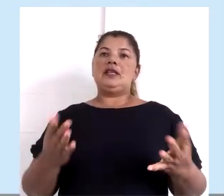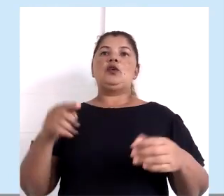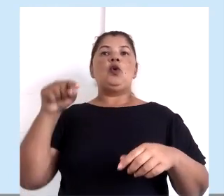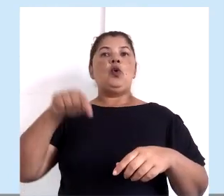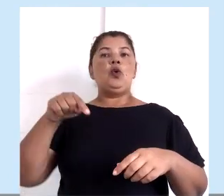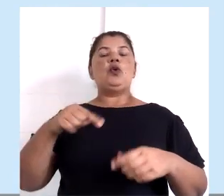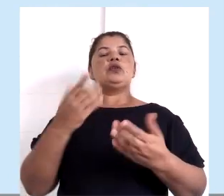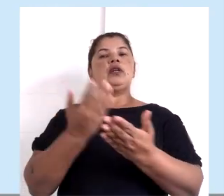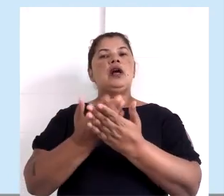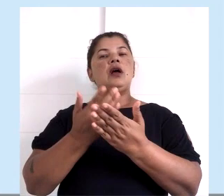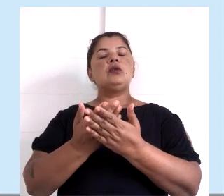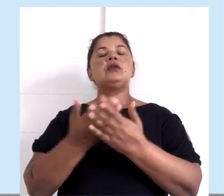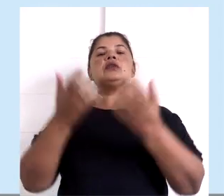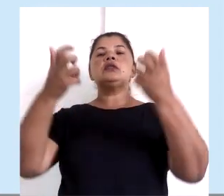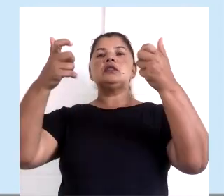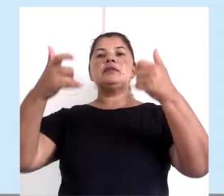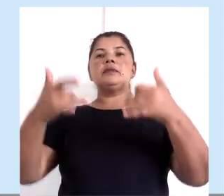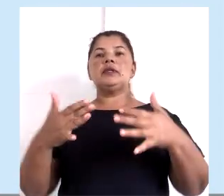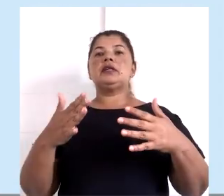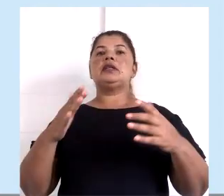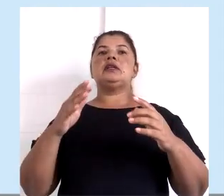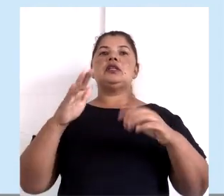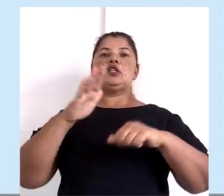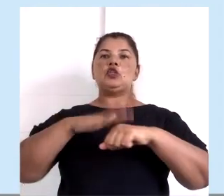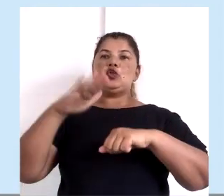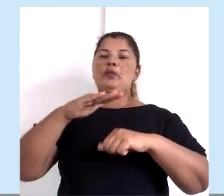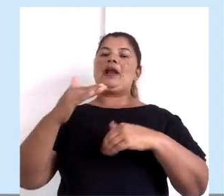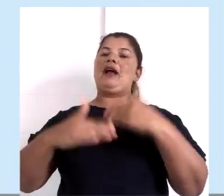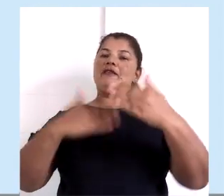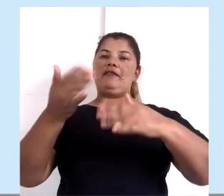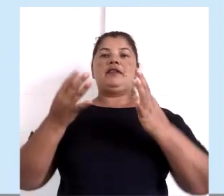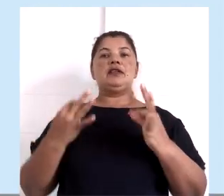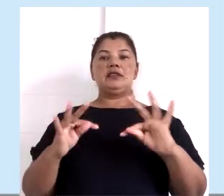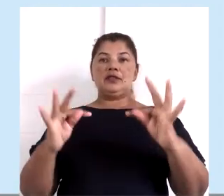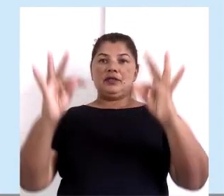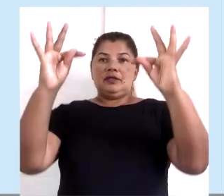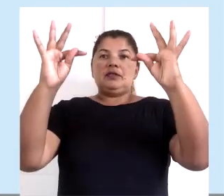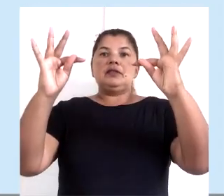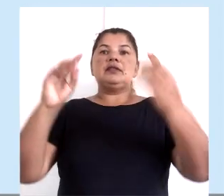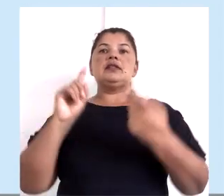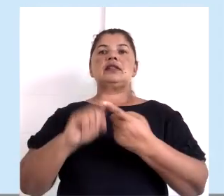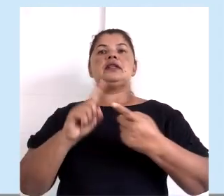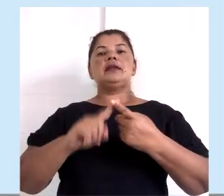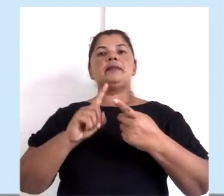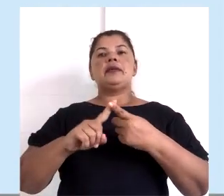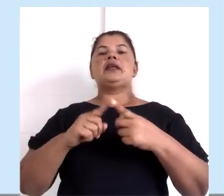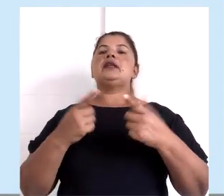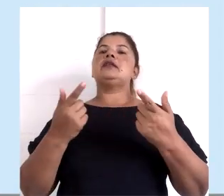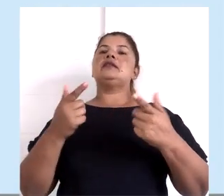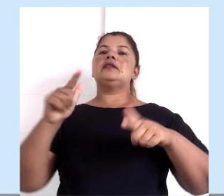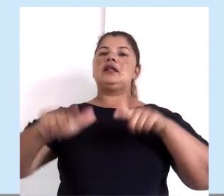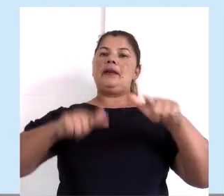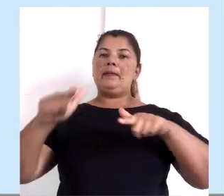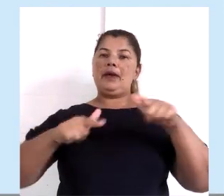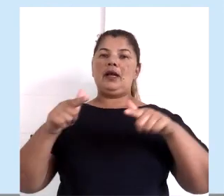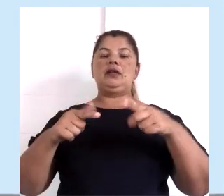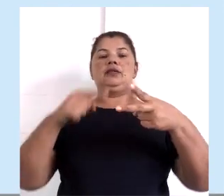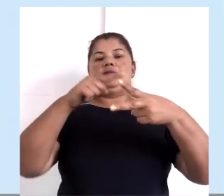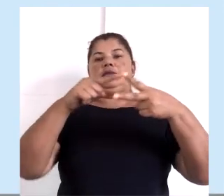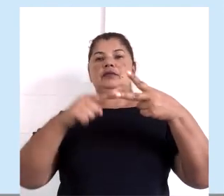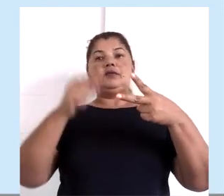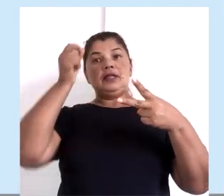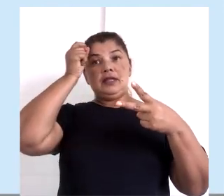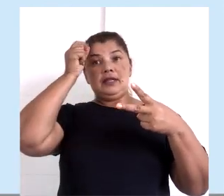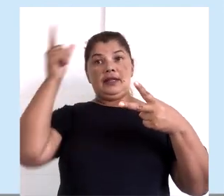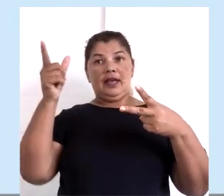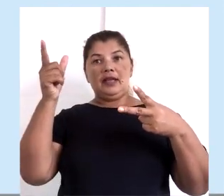não se assuste não, a gente vai falar um pouquinho sobre esses avanços tecnológicos, tá? E os avanços também para o trabalho a partir de duas ideias,